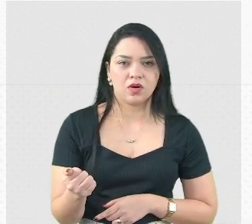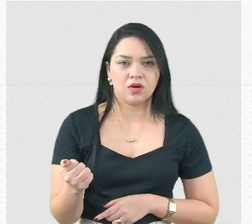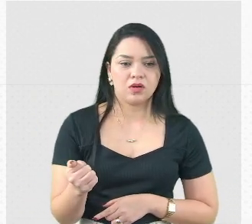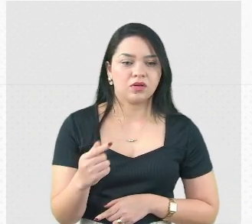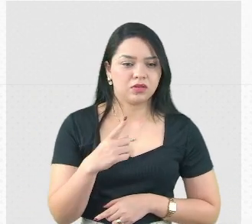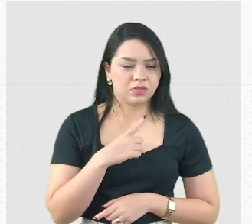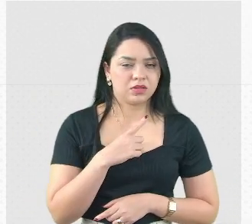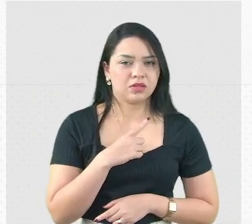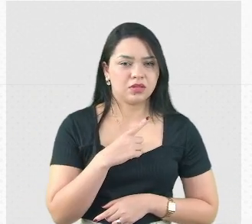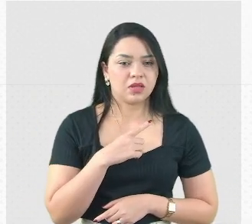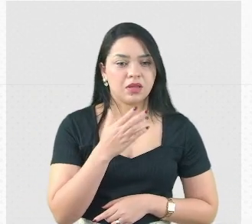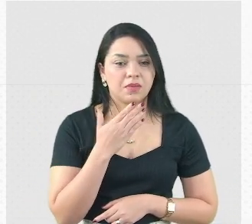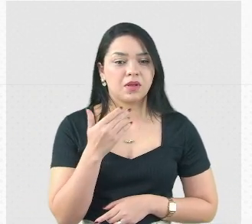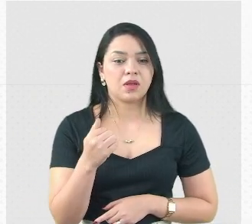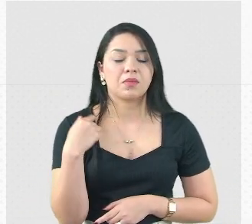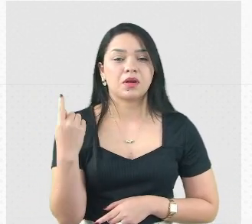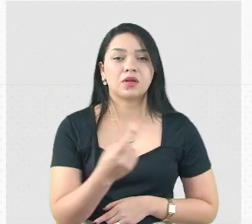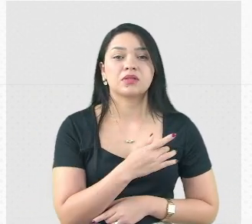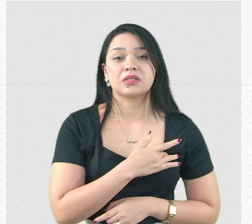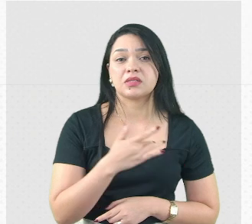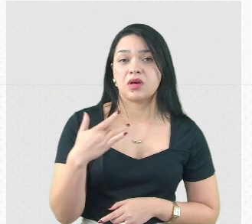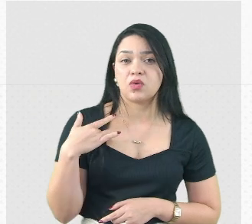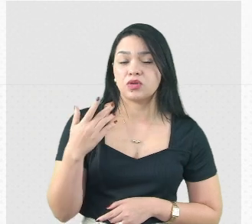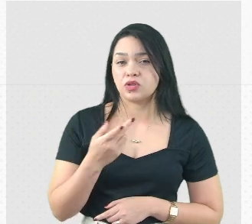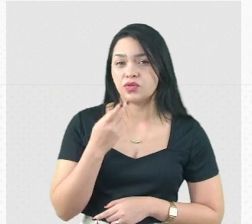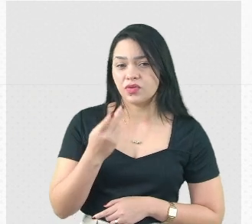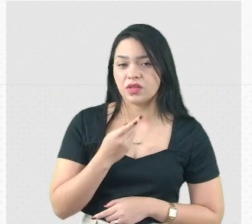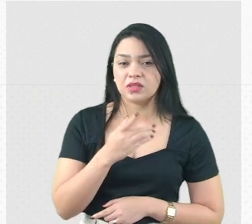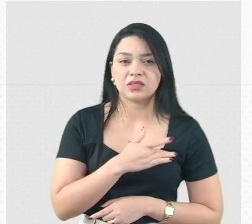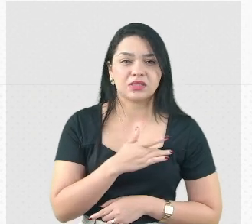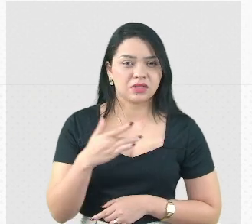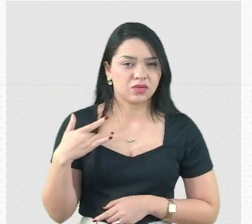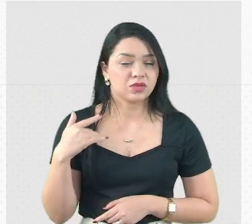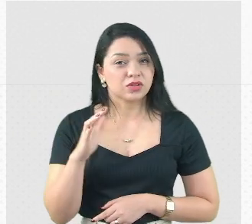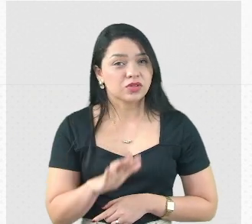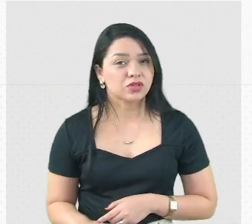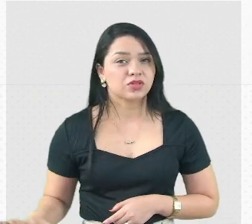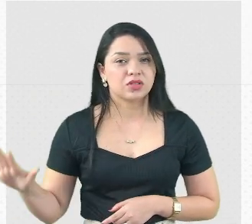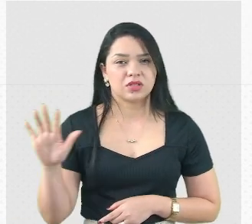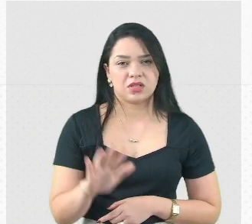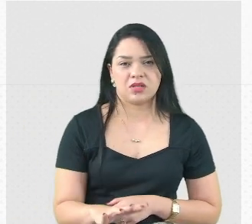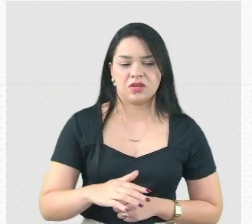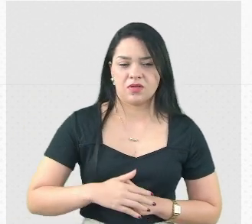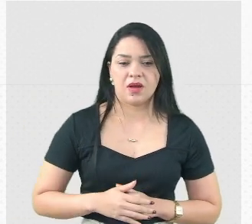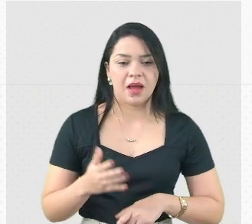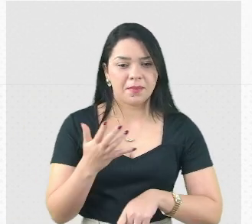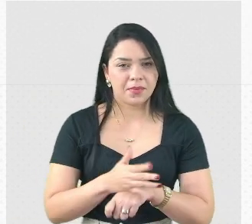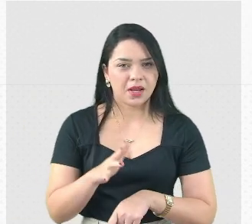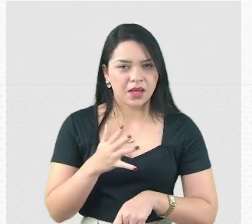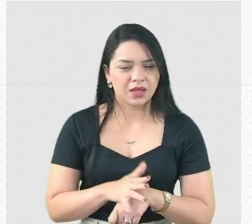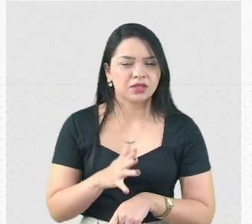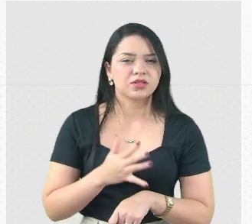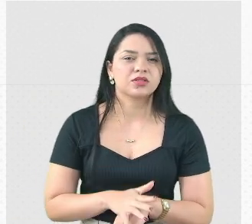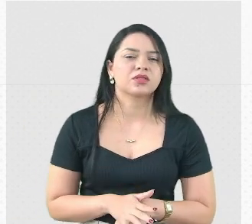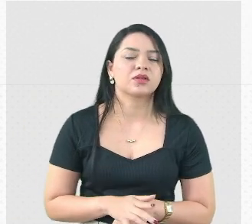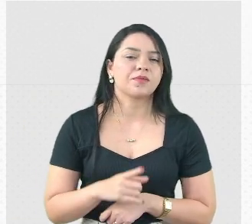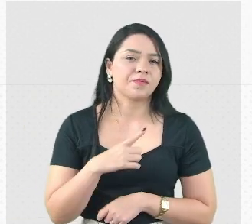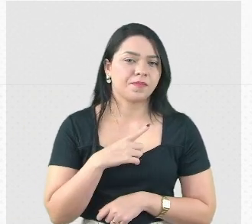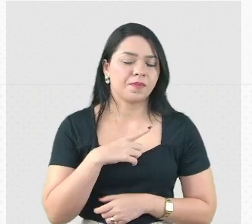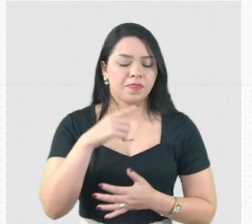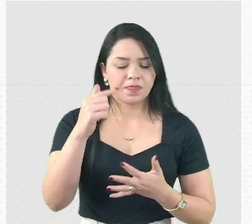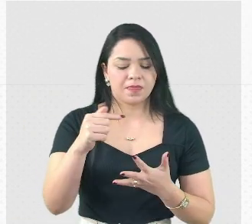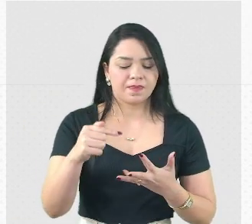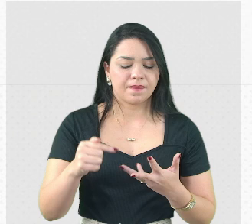no meio, melhor para a nossa saúde. Eu estou falando de saúde de forma geral. A prática de exercícios físicos traz esses